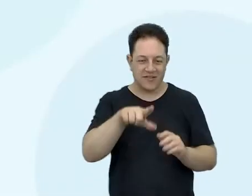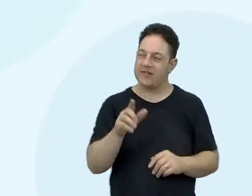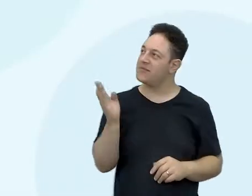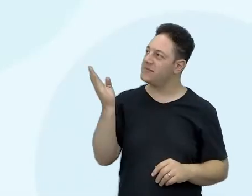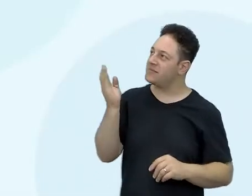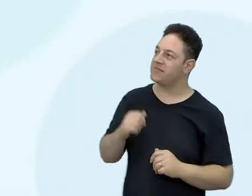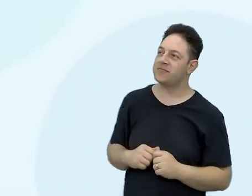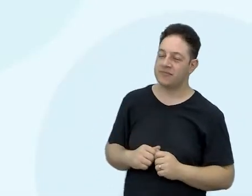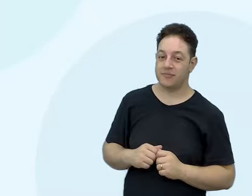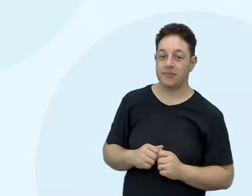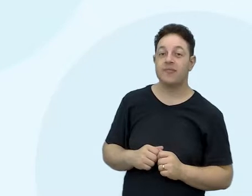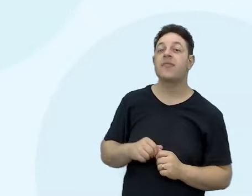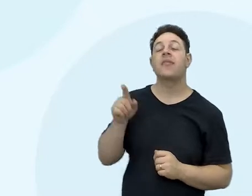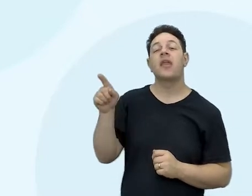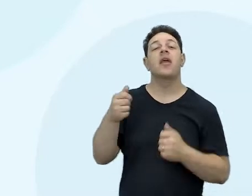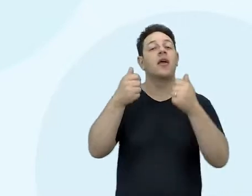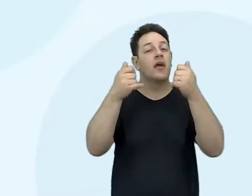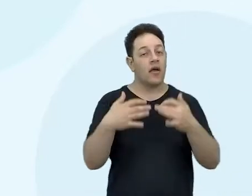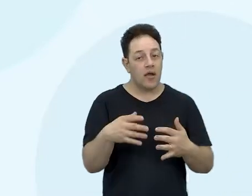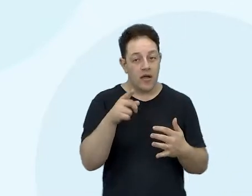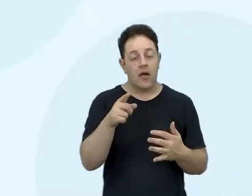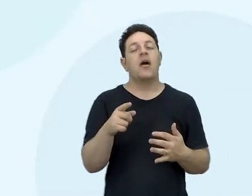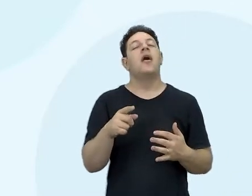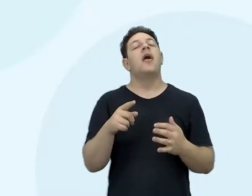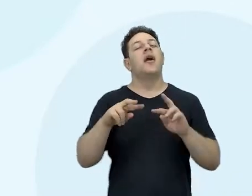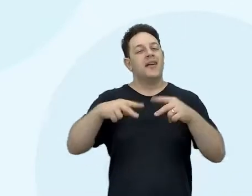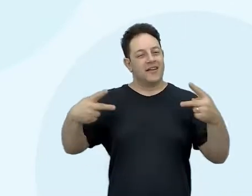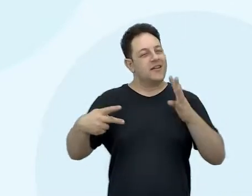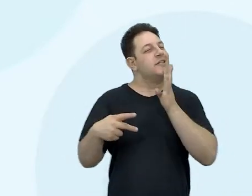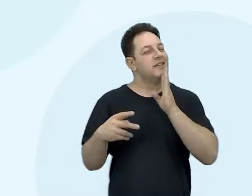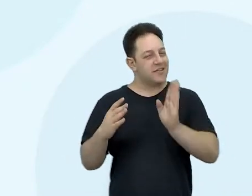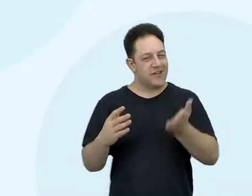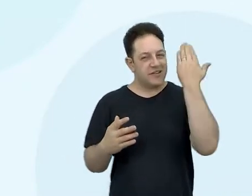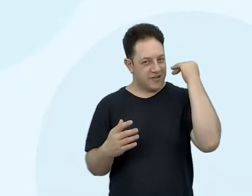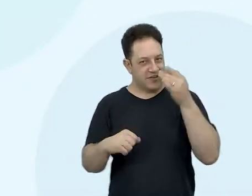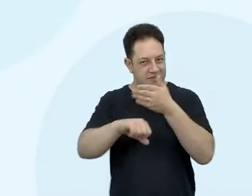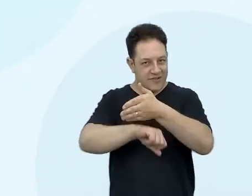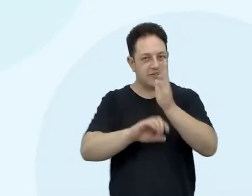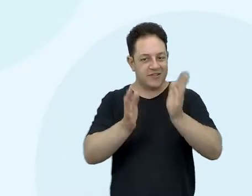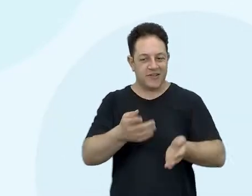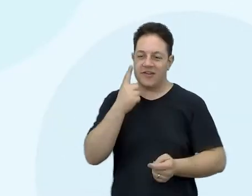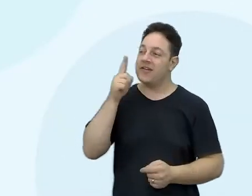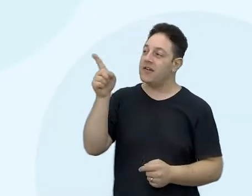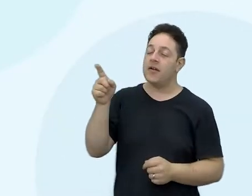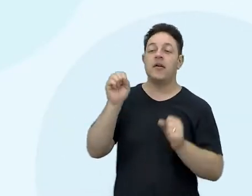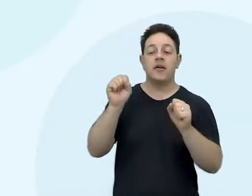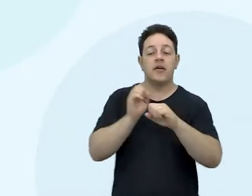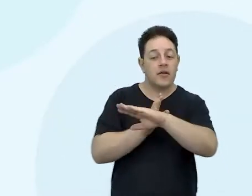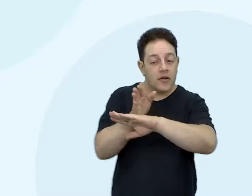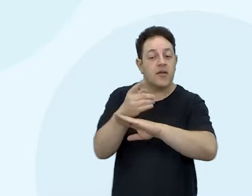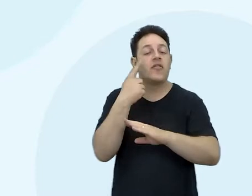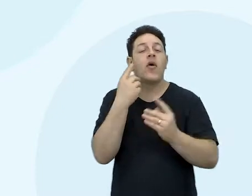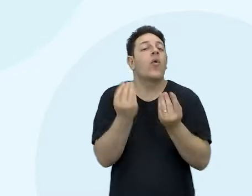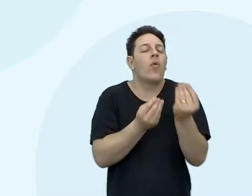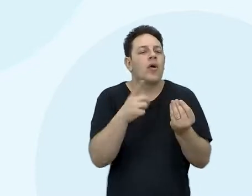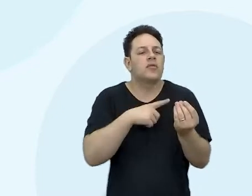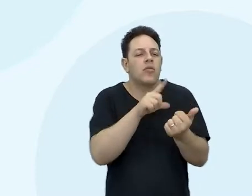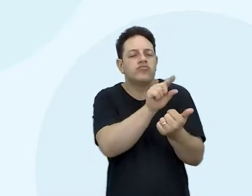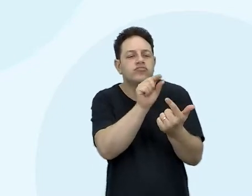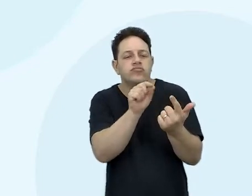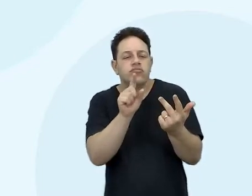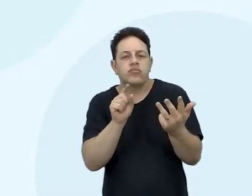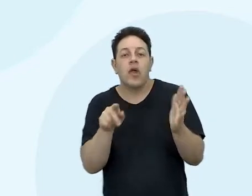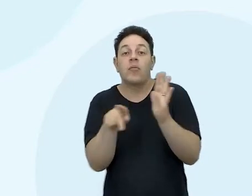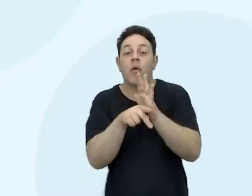slide, ó. Vamos acessar o simulador, que está esse link, a gente já conheceu esse simulador, e tentar uma combinação de alternativas